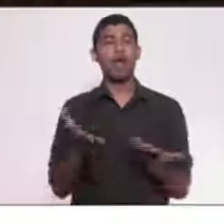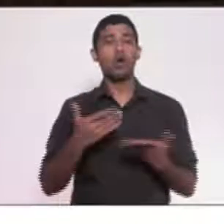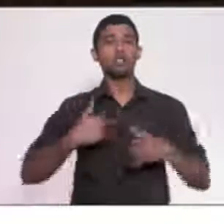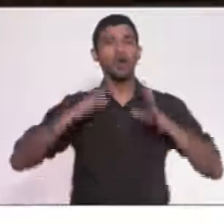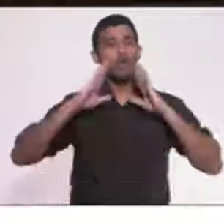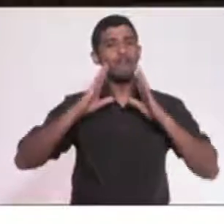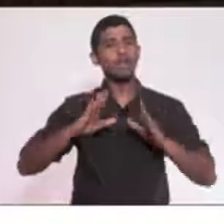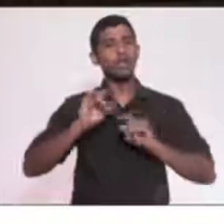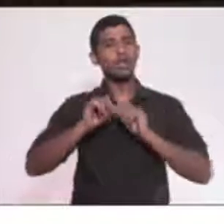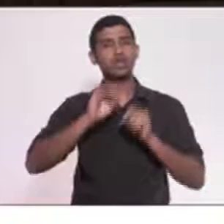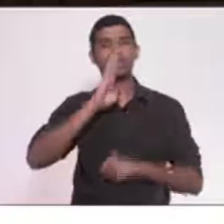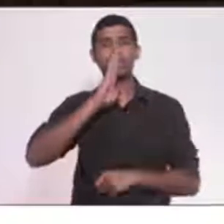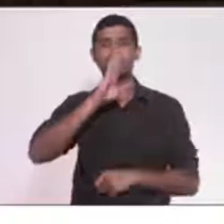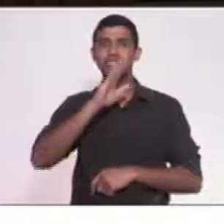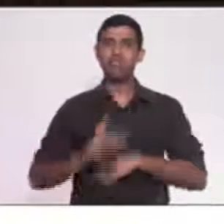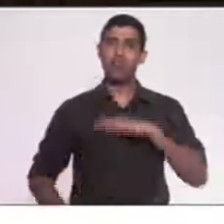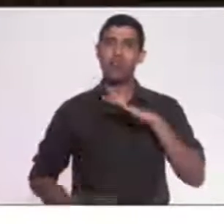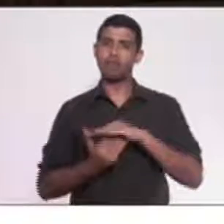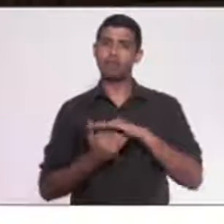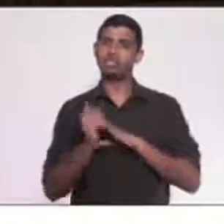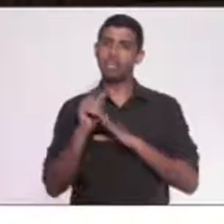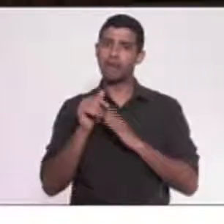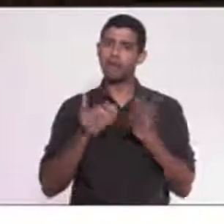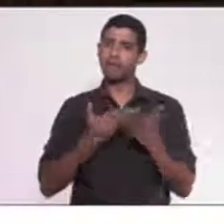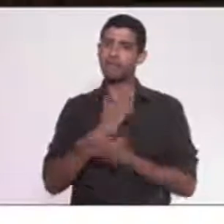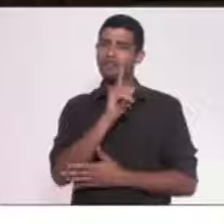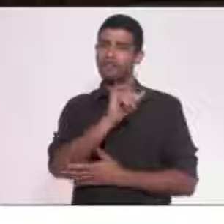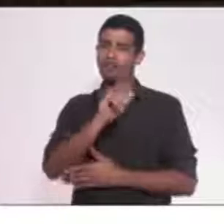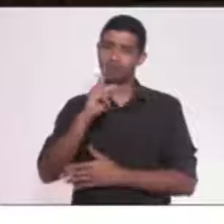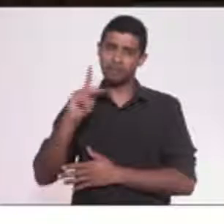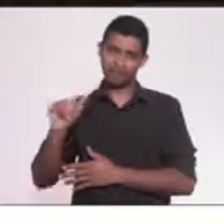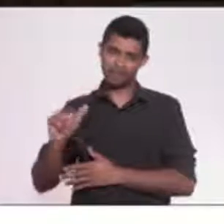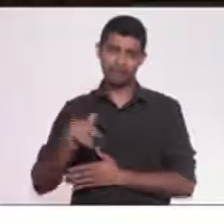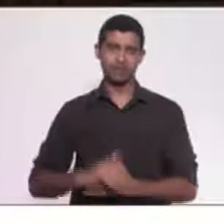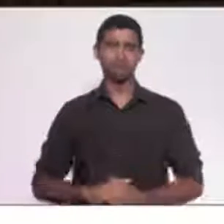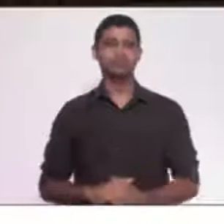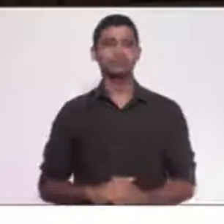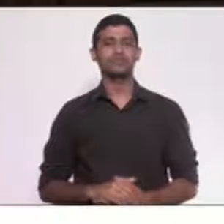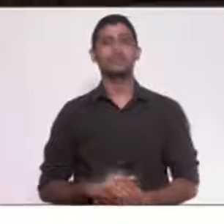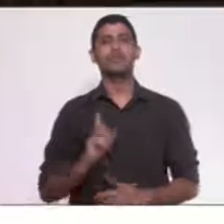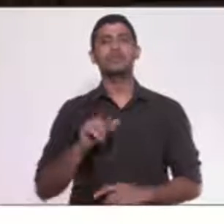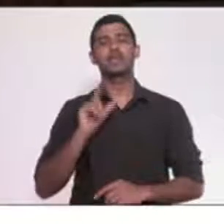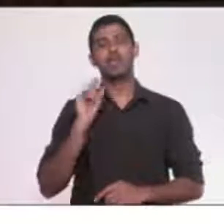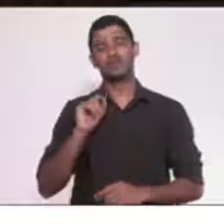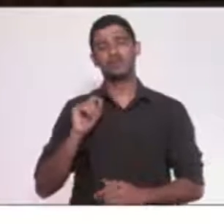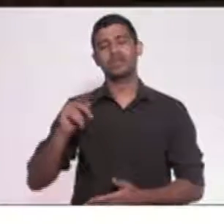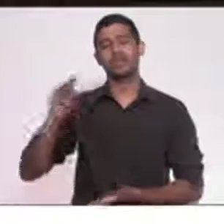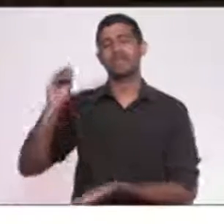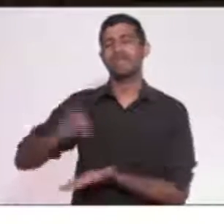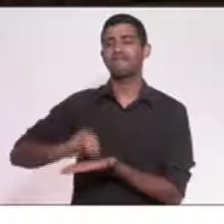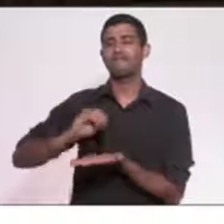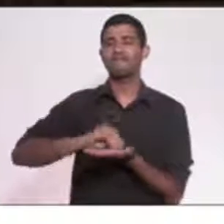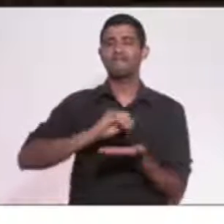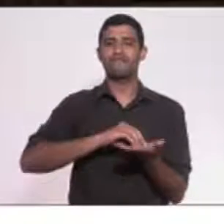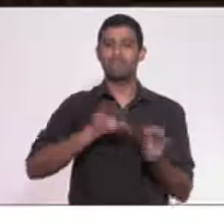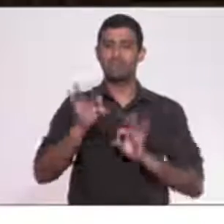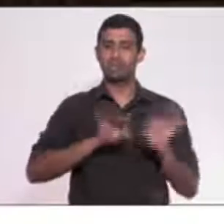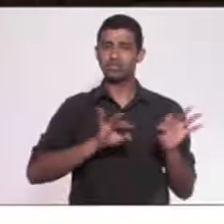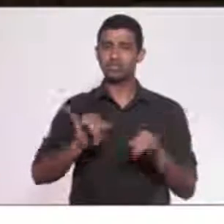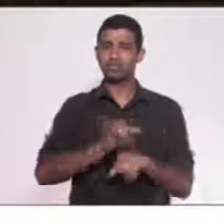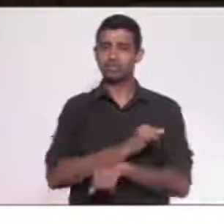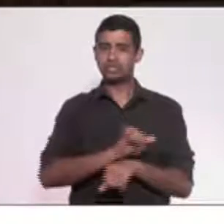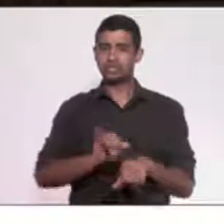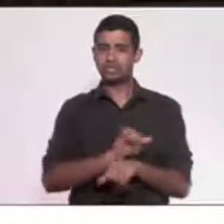que considero o principal limite para a aprovação do PPA, que é a ausência absoluta de um macro planejamento estratégico que